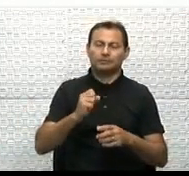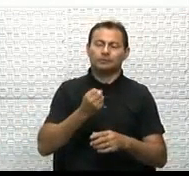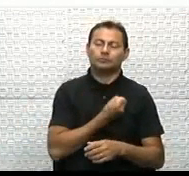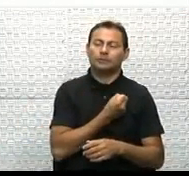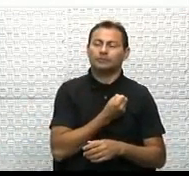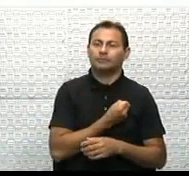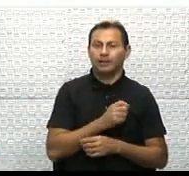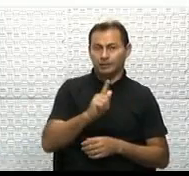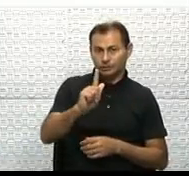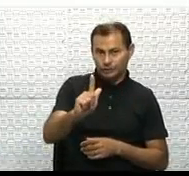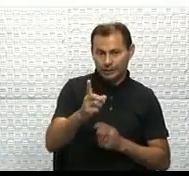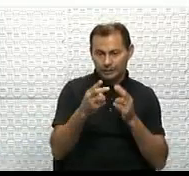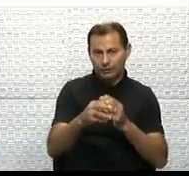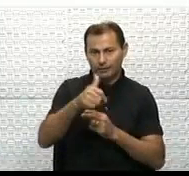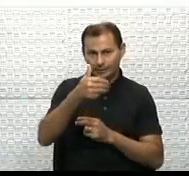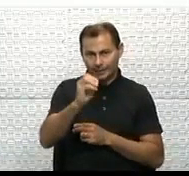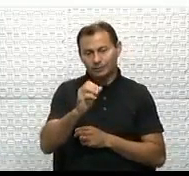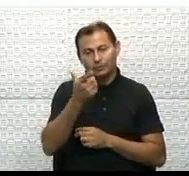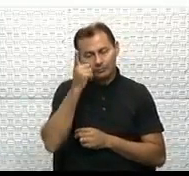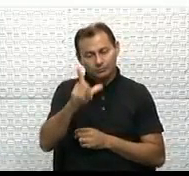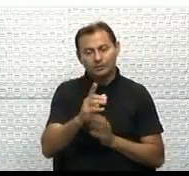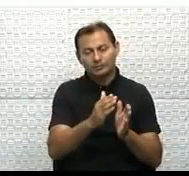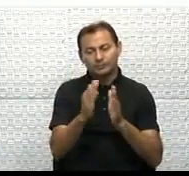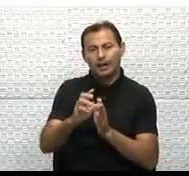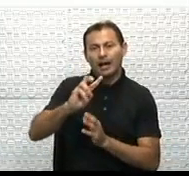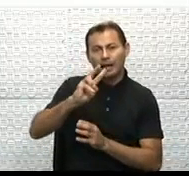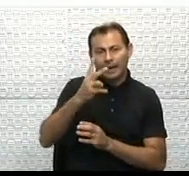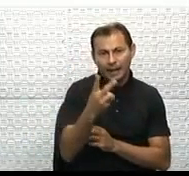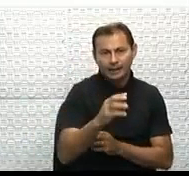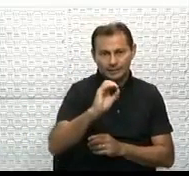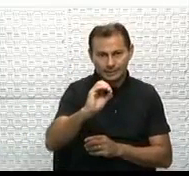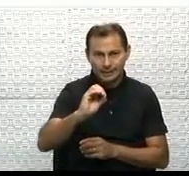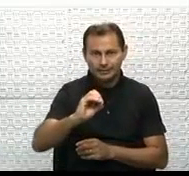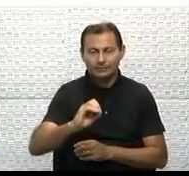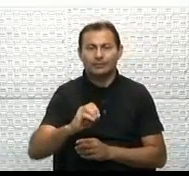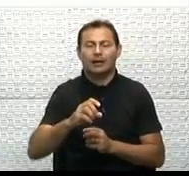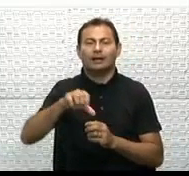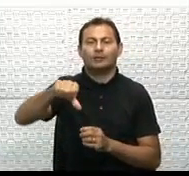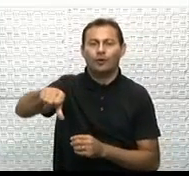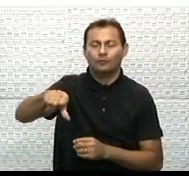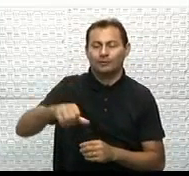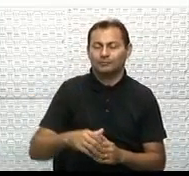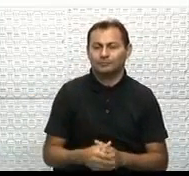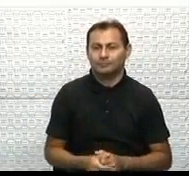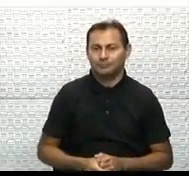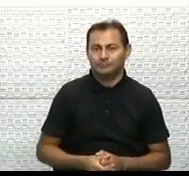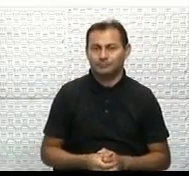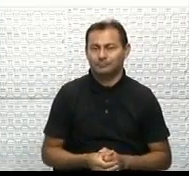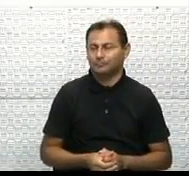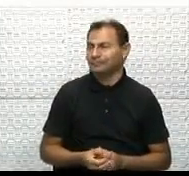estimativa G igual a 10, obtida a partir de H0 igual a 9.